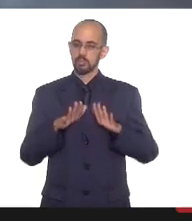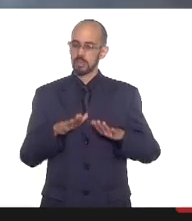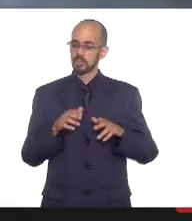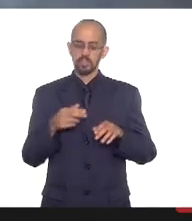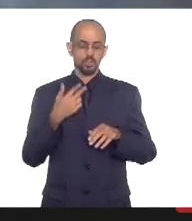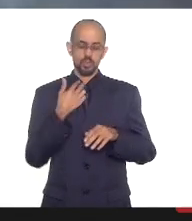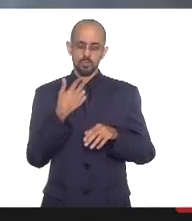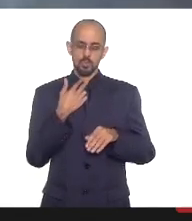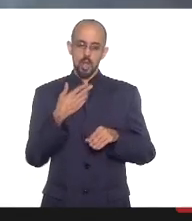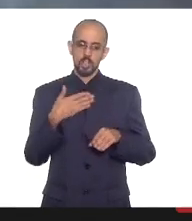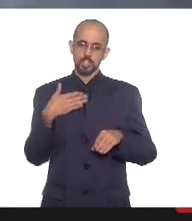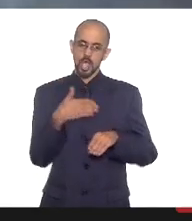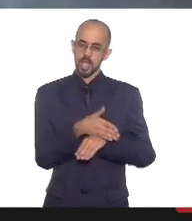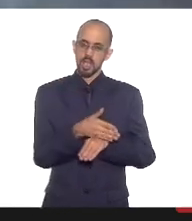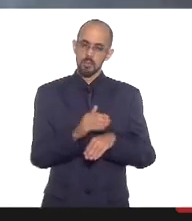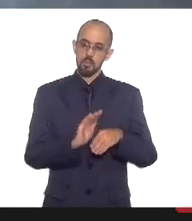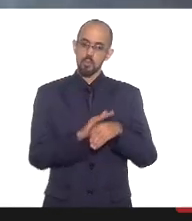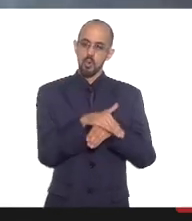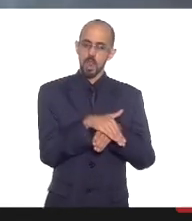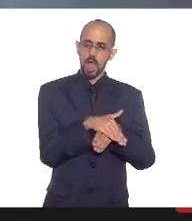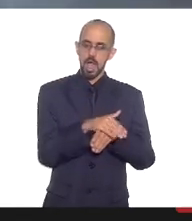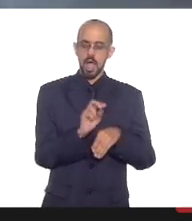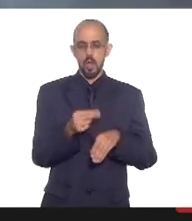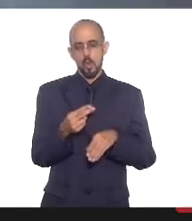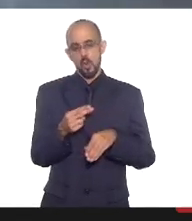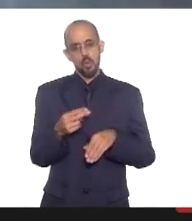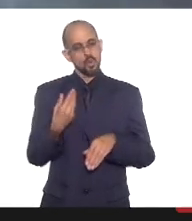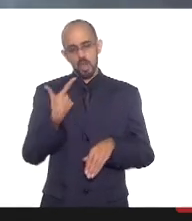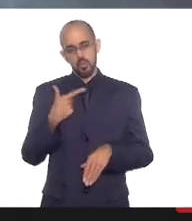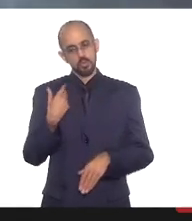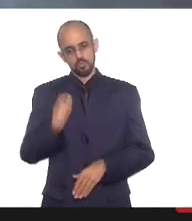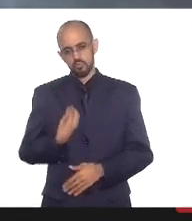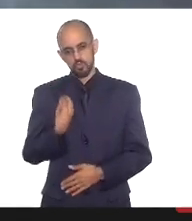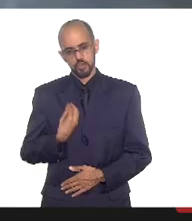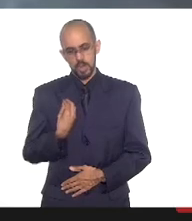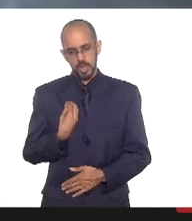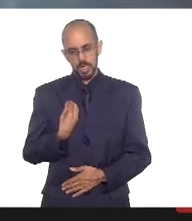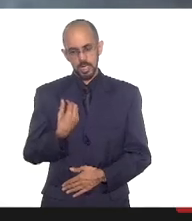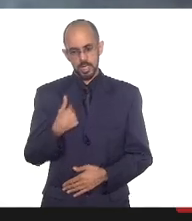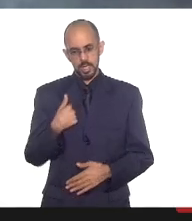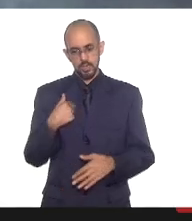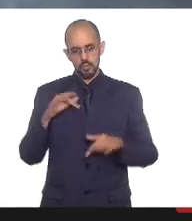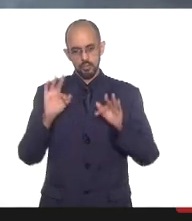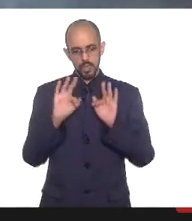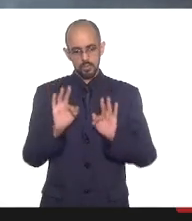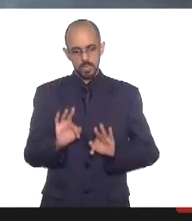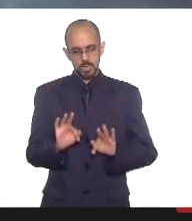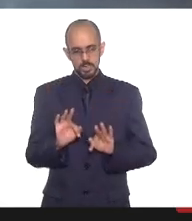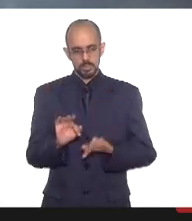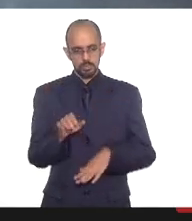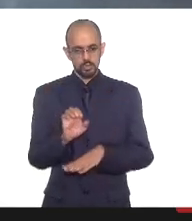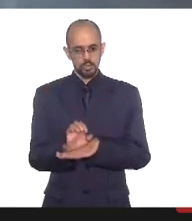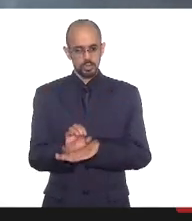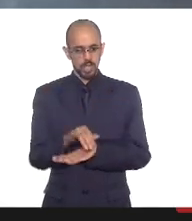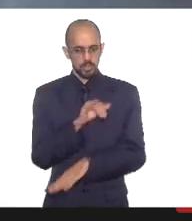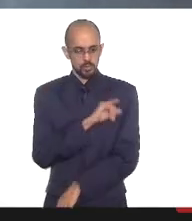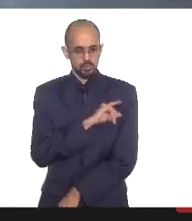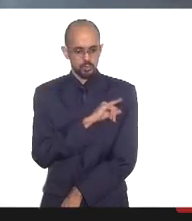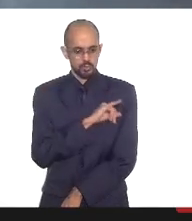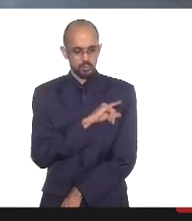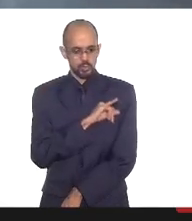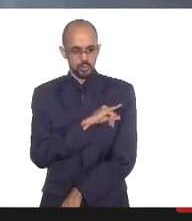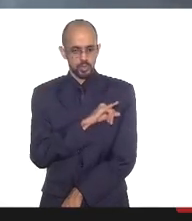senão não funciona É eu fiquei muito feliz quando o estado italiano Capitu em